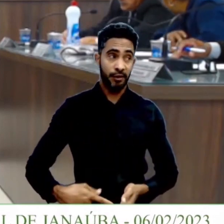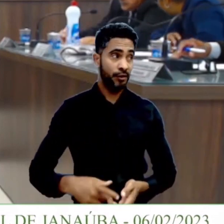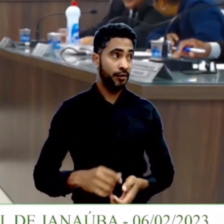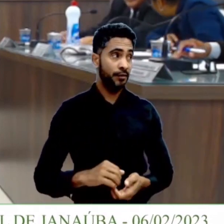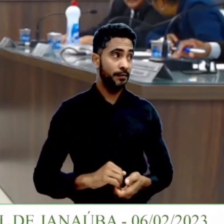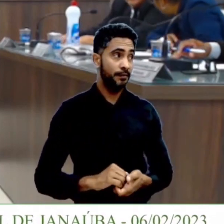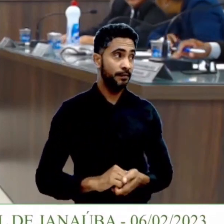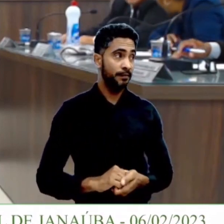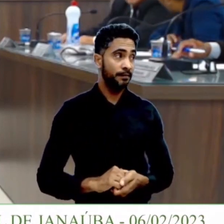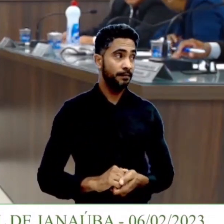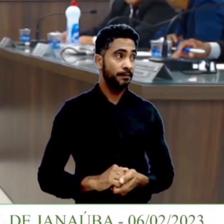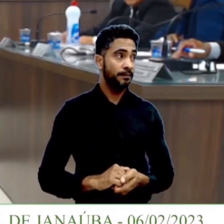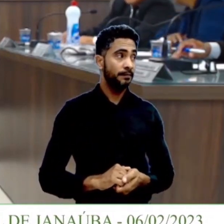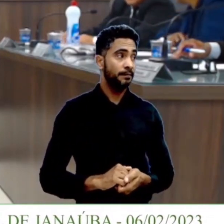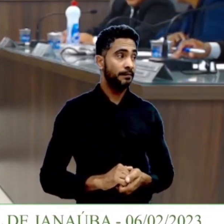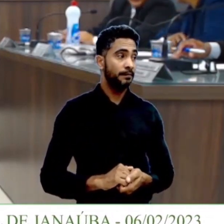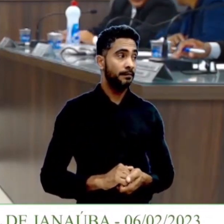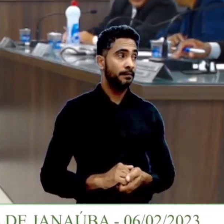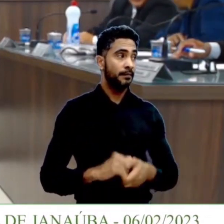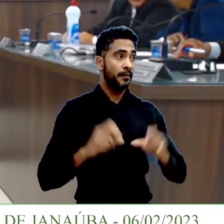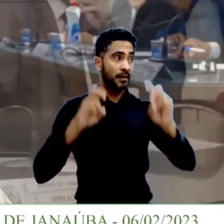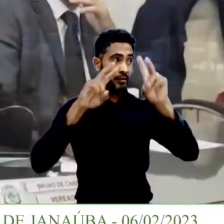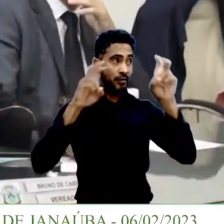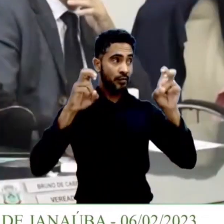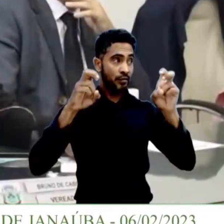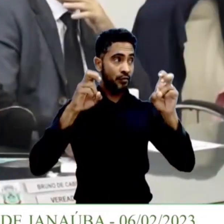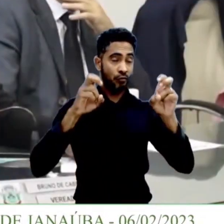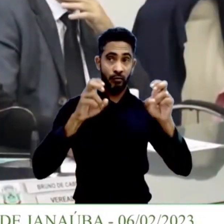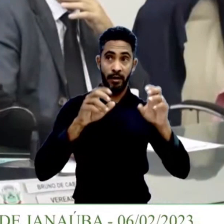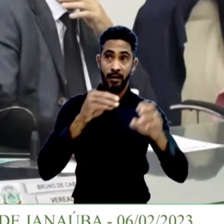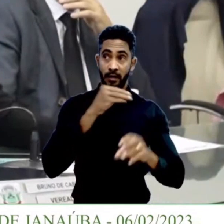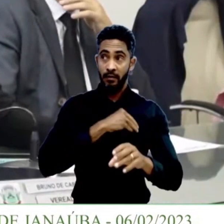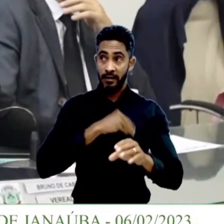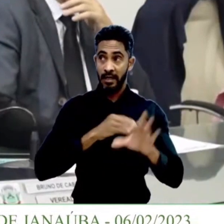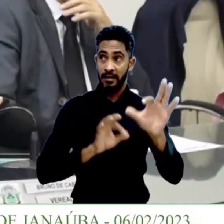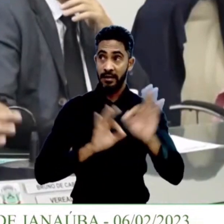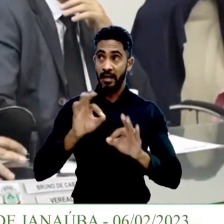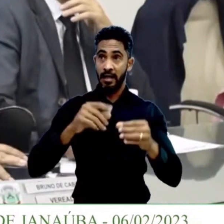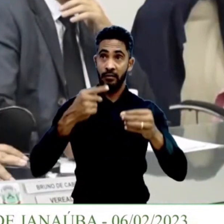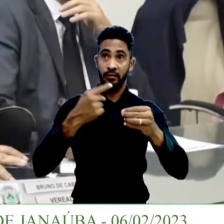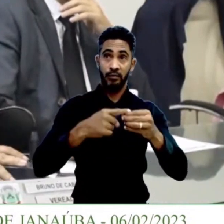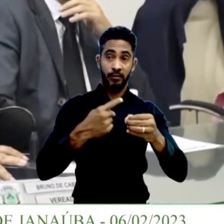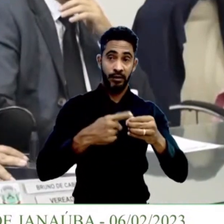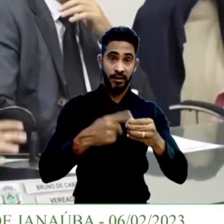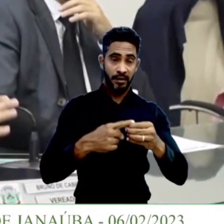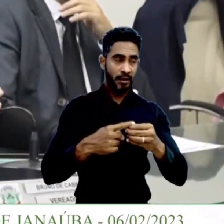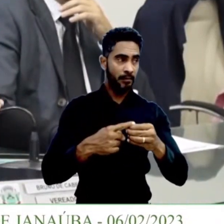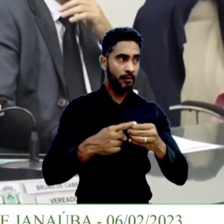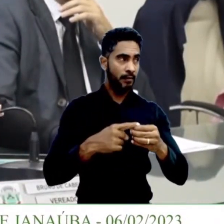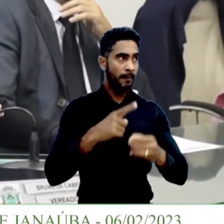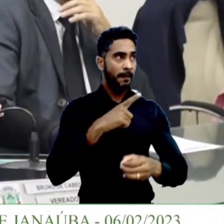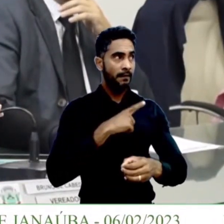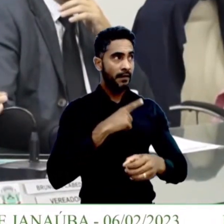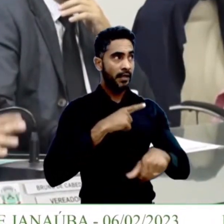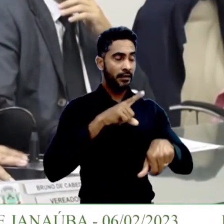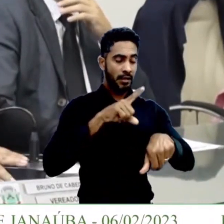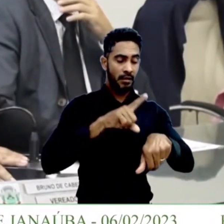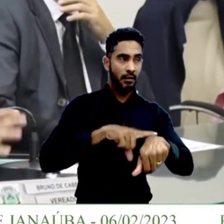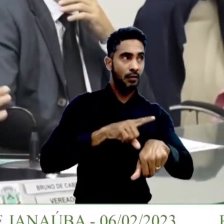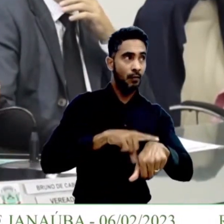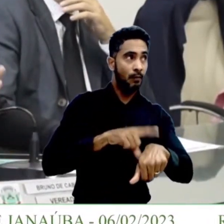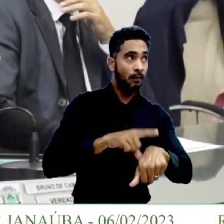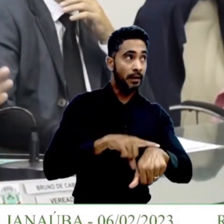todos está presente, né, sobre a maioria do plano de cargo e salário do município. O senhor já tem uma data